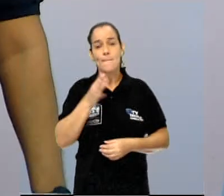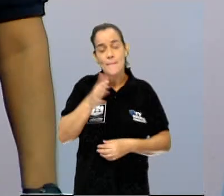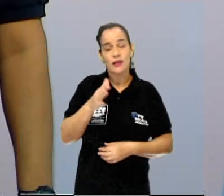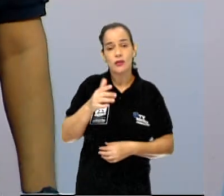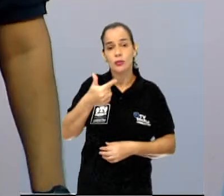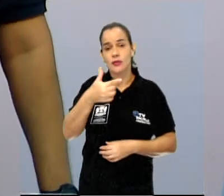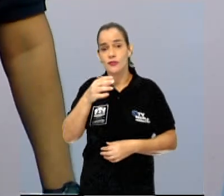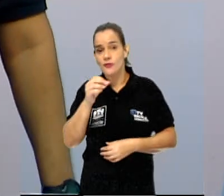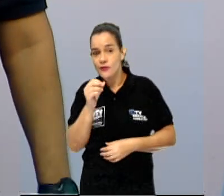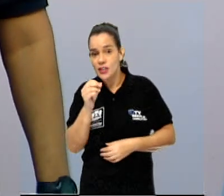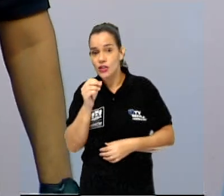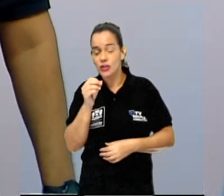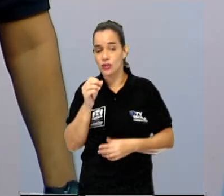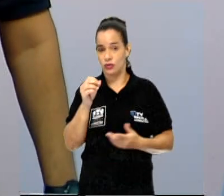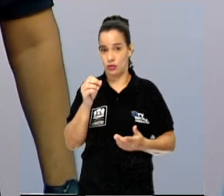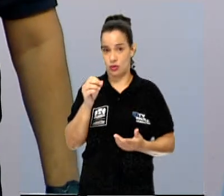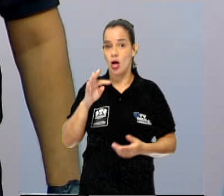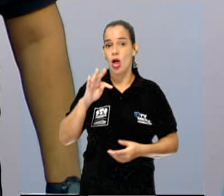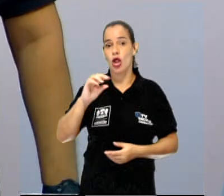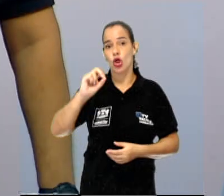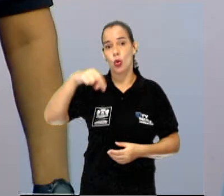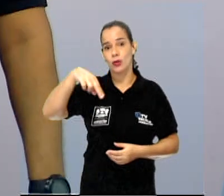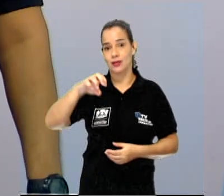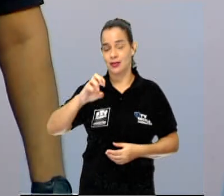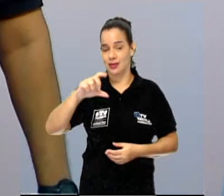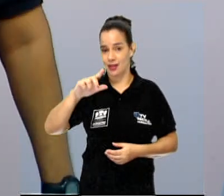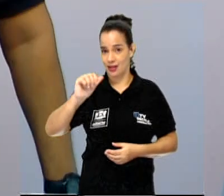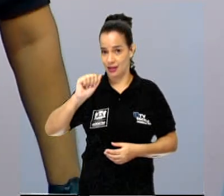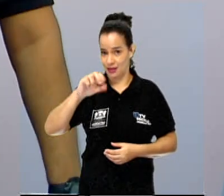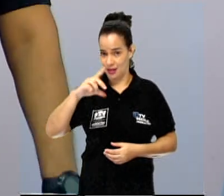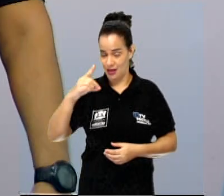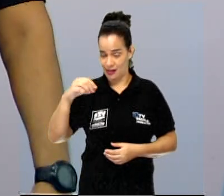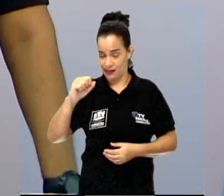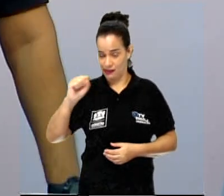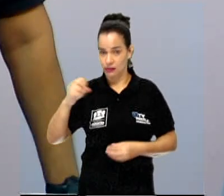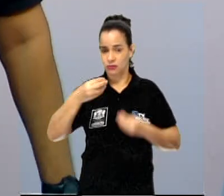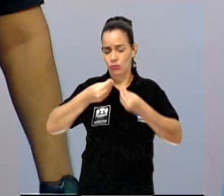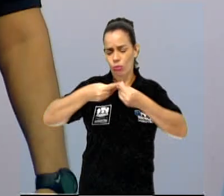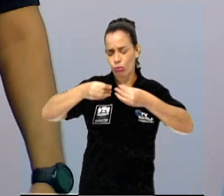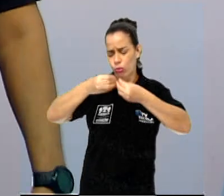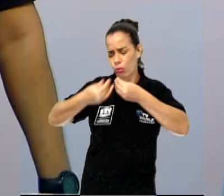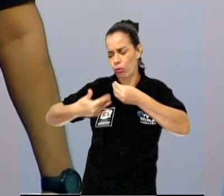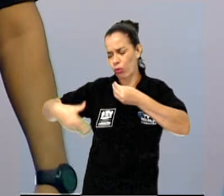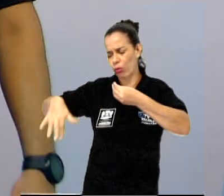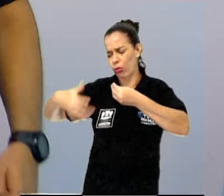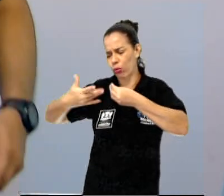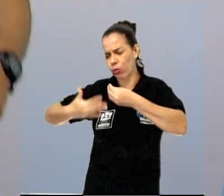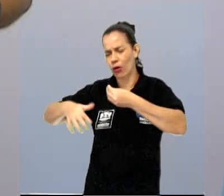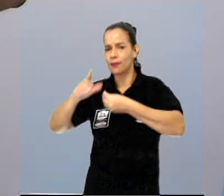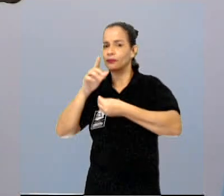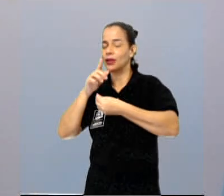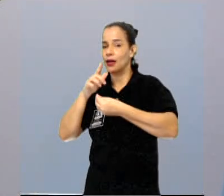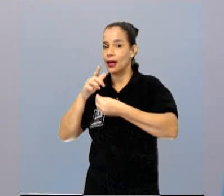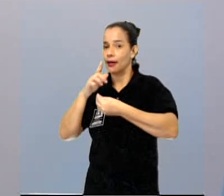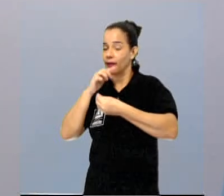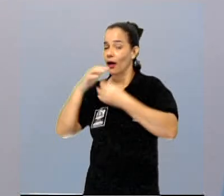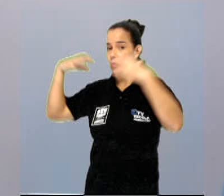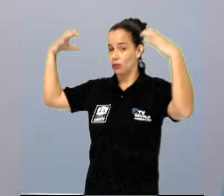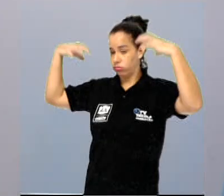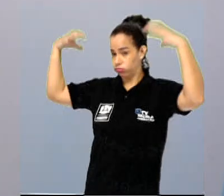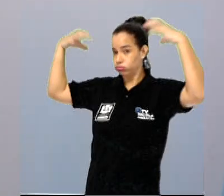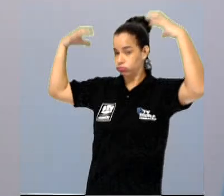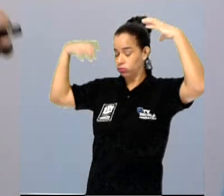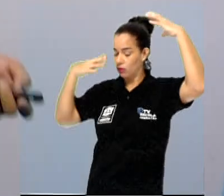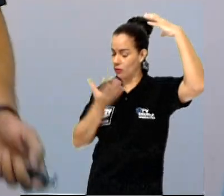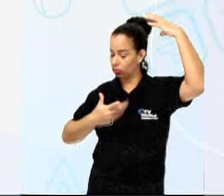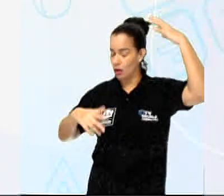por hectare. E aí todo esse solo levado pela água da chuva, já que ele não está contando ali com a